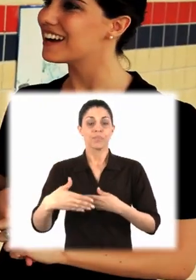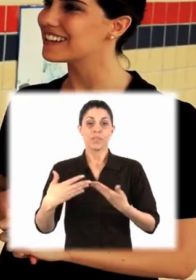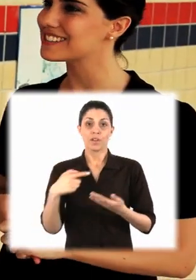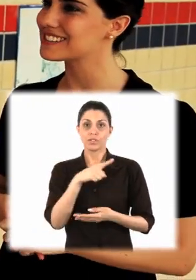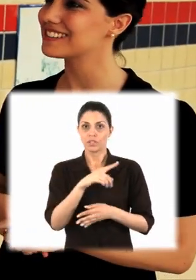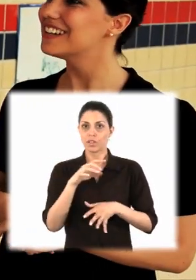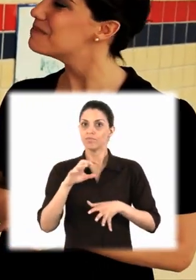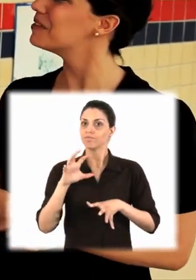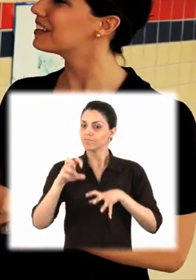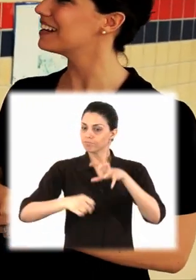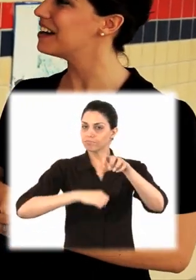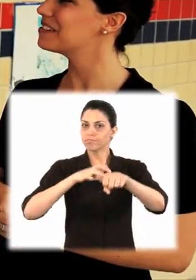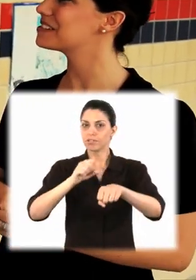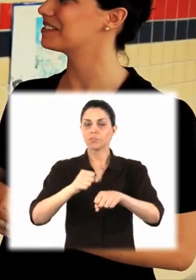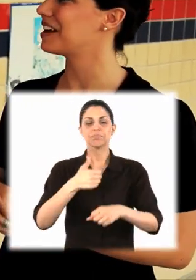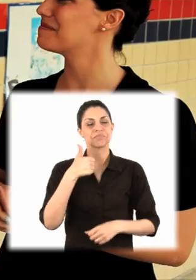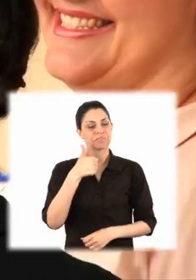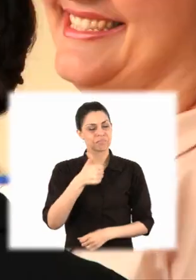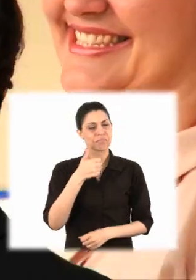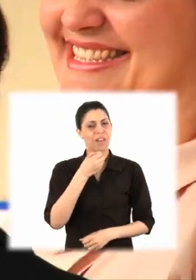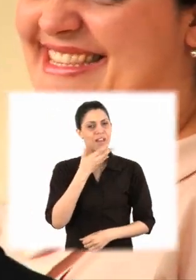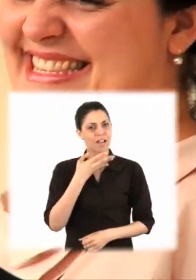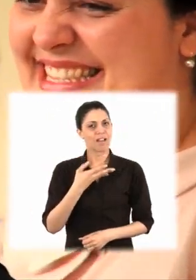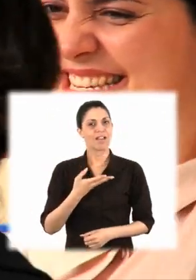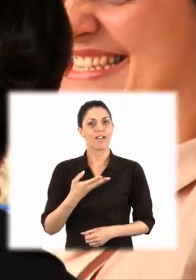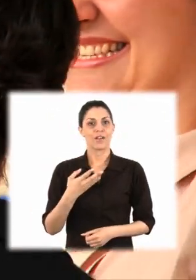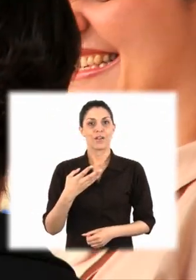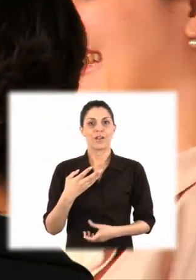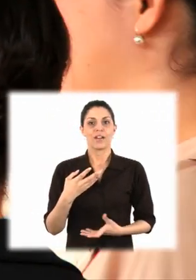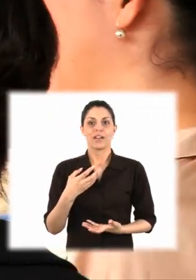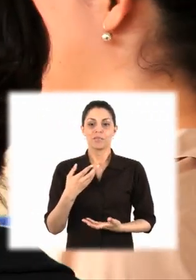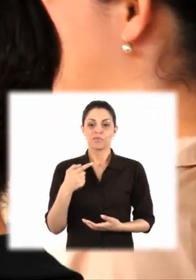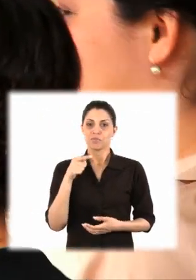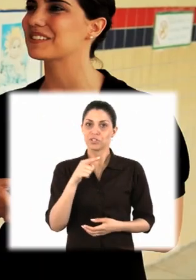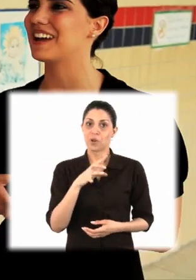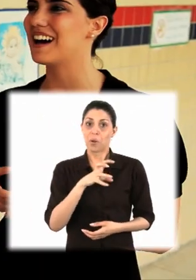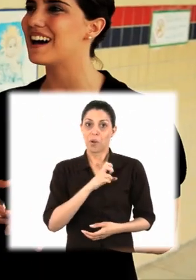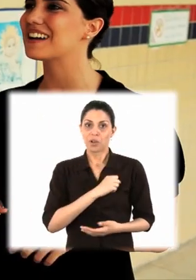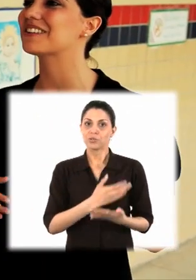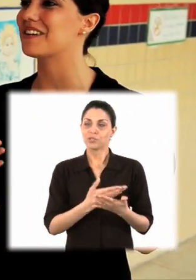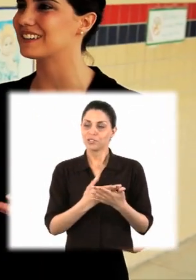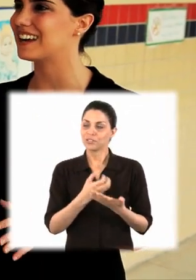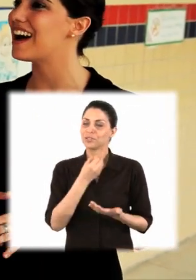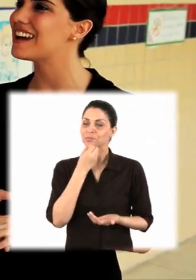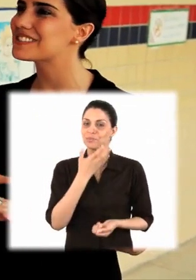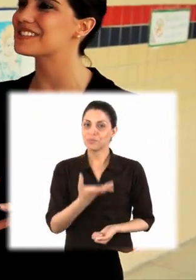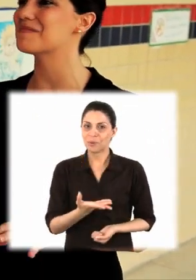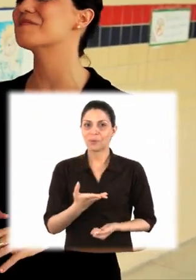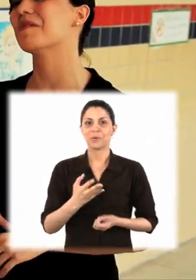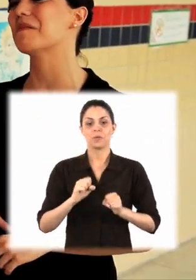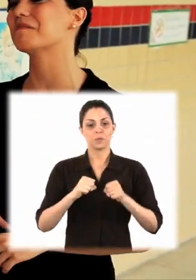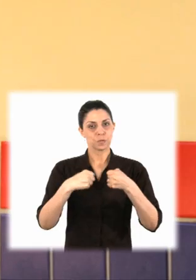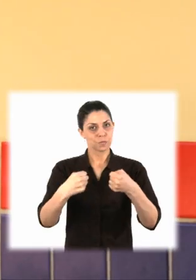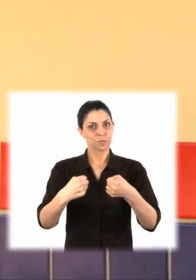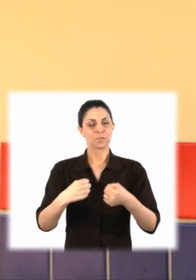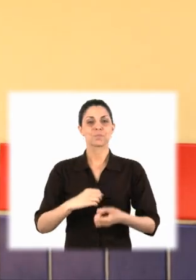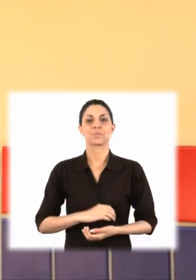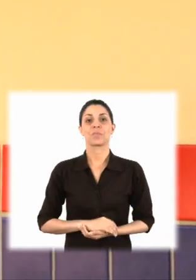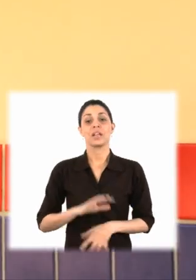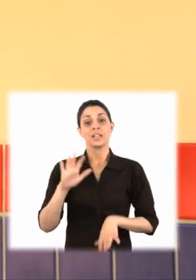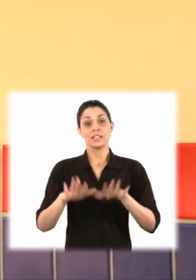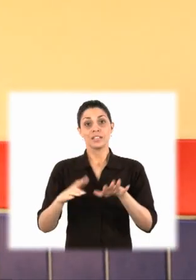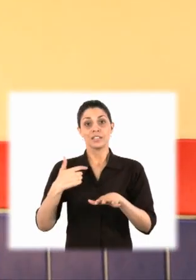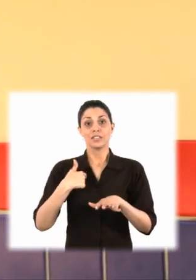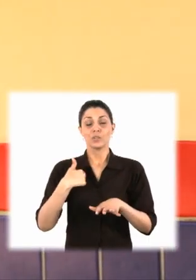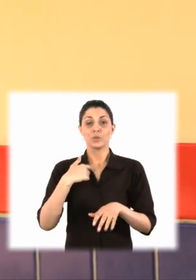corre atrás. Pô, que legal isso, né? Estaremos com alguém que gosta muito, né, de estudar, que corre atrás, isso é sempre bom. Porque às vezes deixa